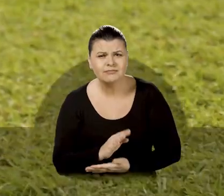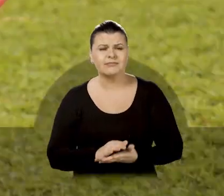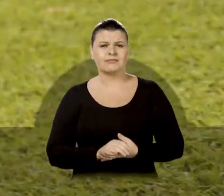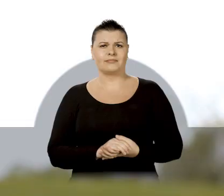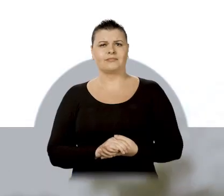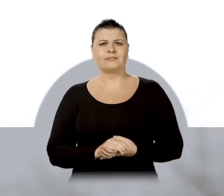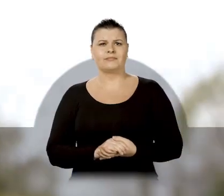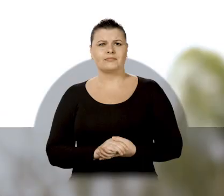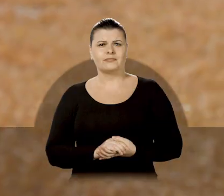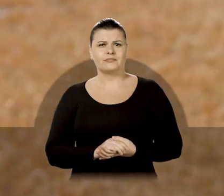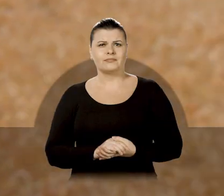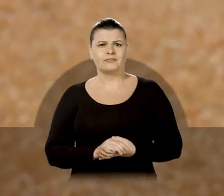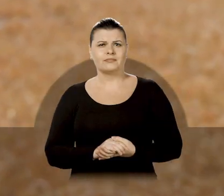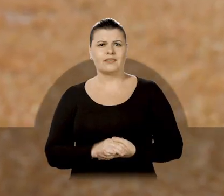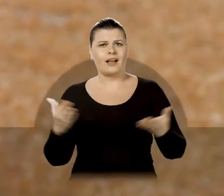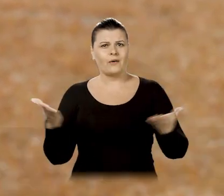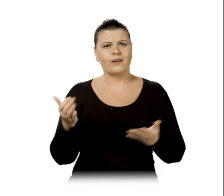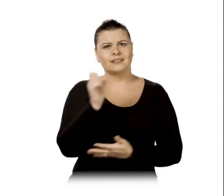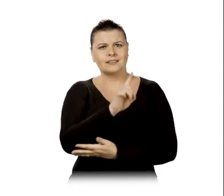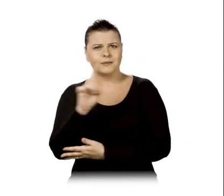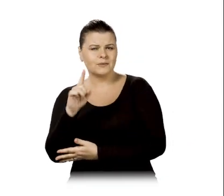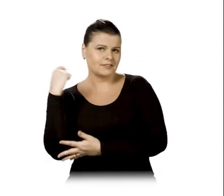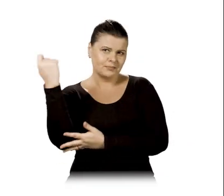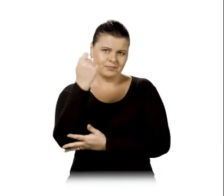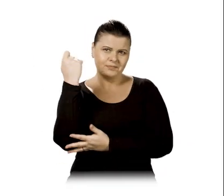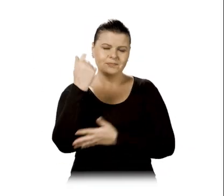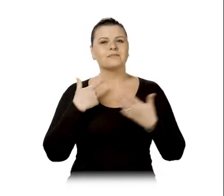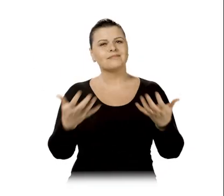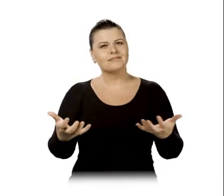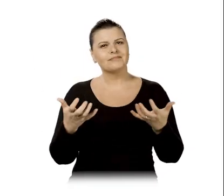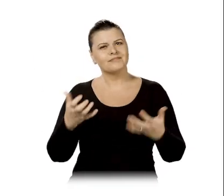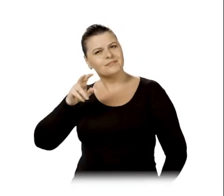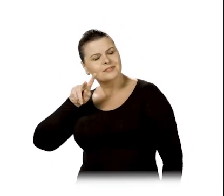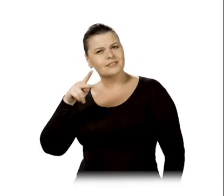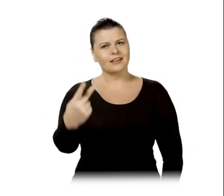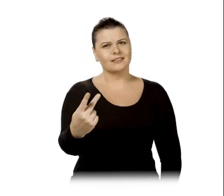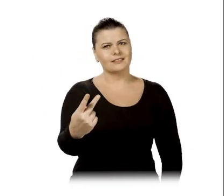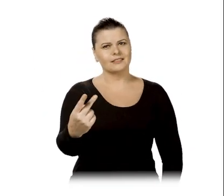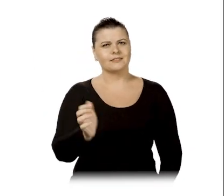Agora é 111 pro Rio Grande, eu quero.